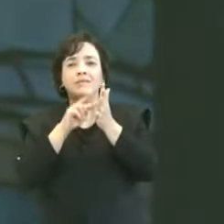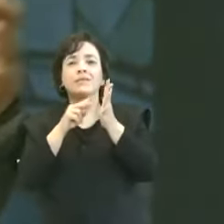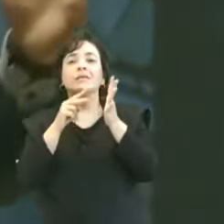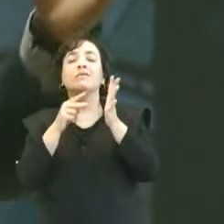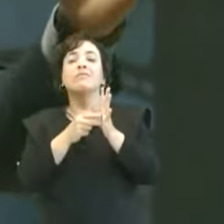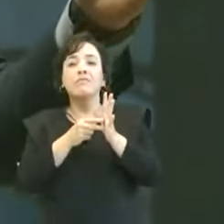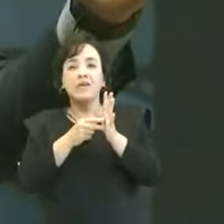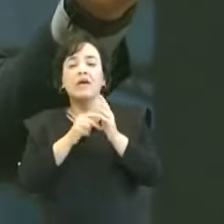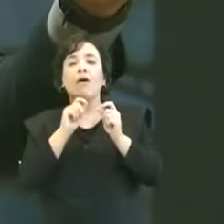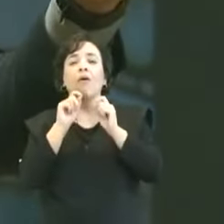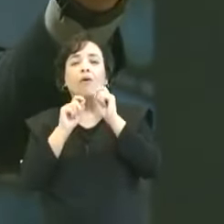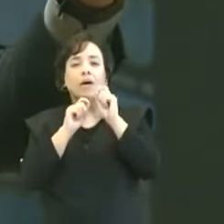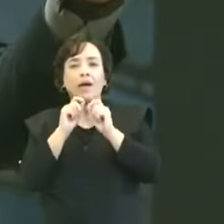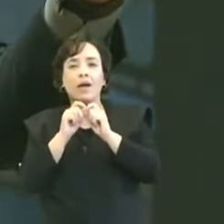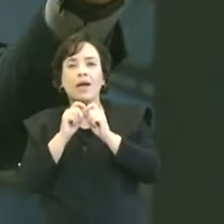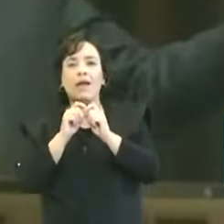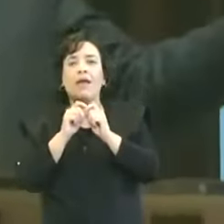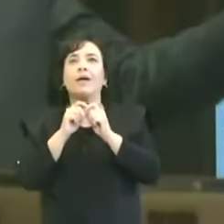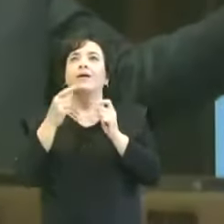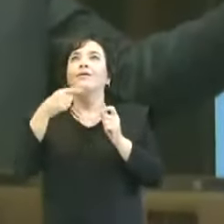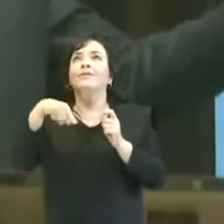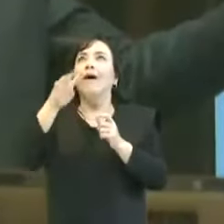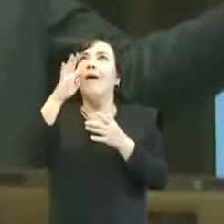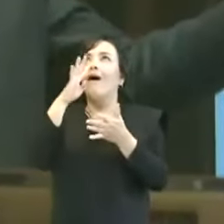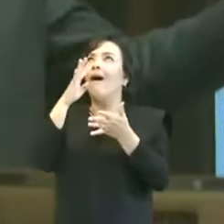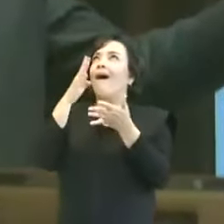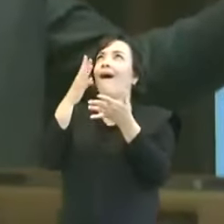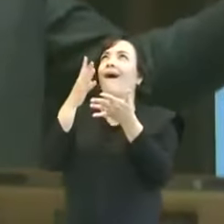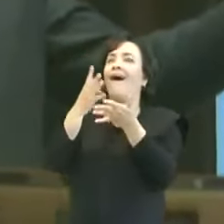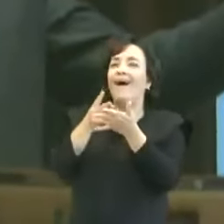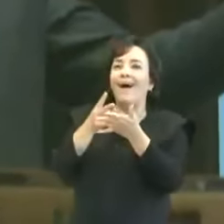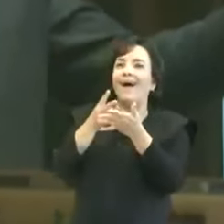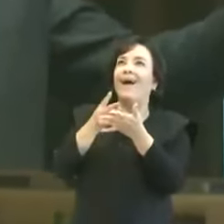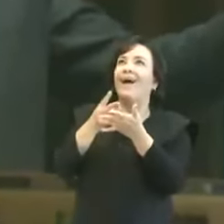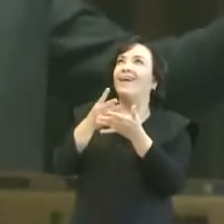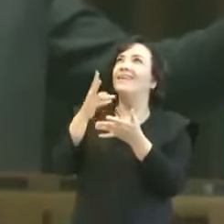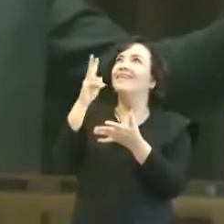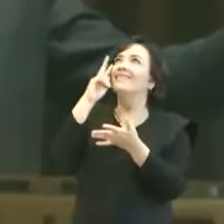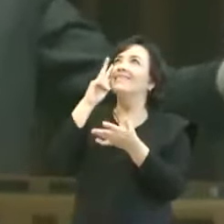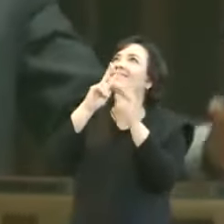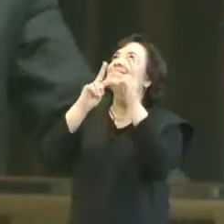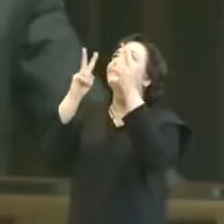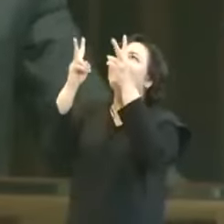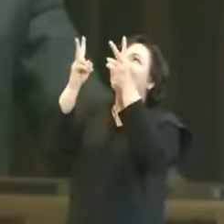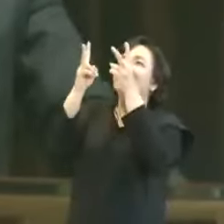Para contemplar a beleza do Senhor e meditar no seu templo.